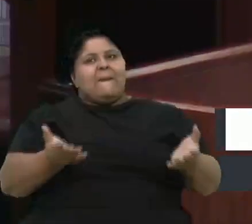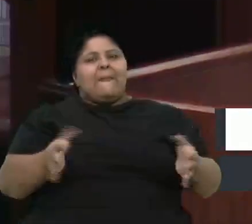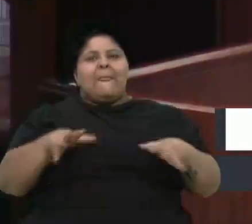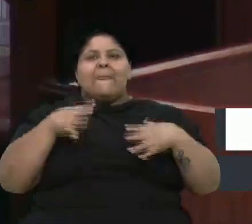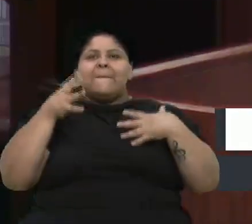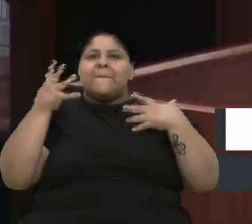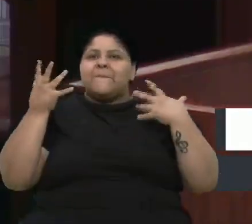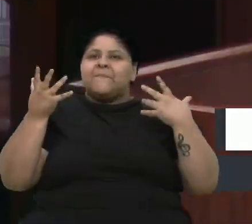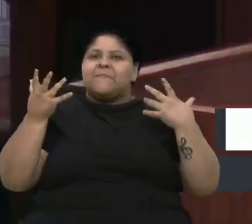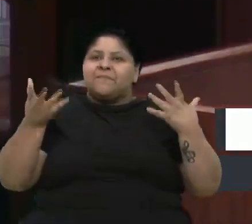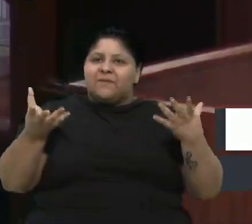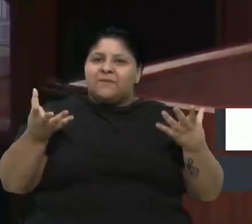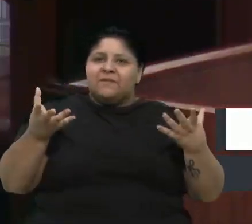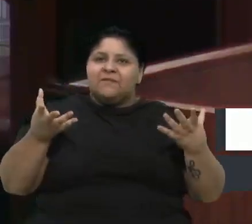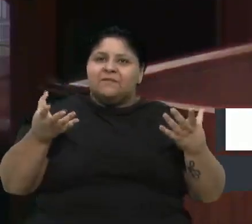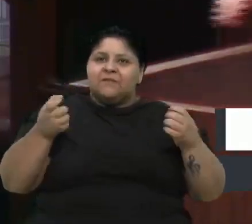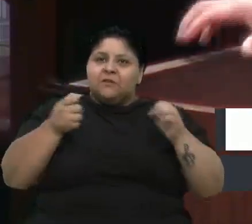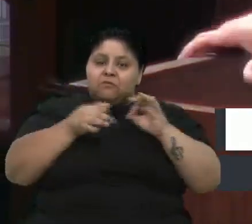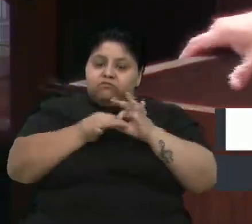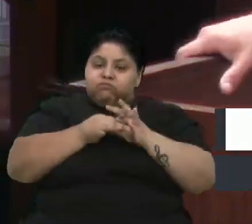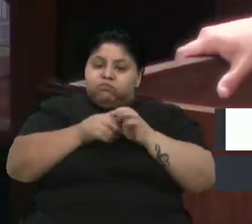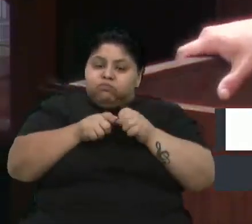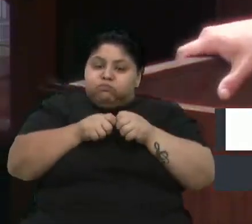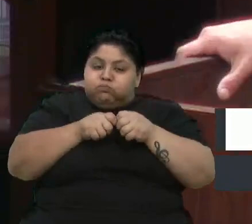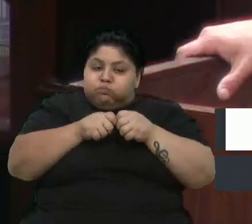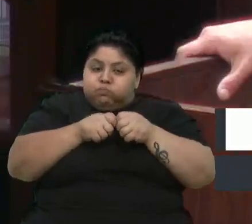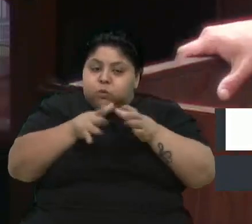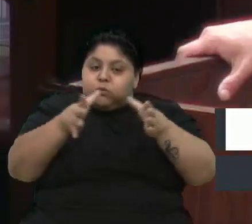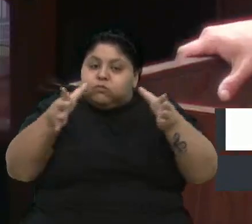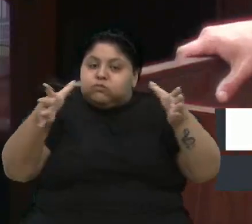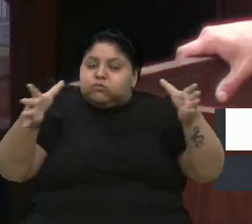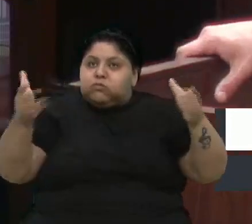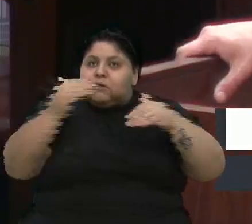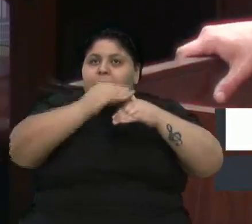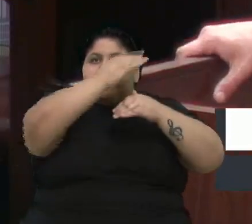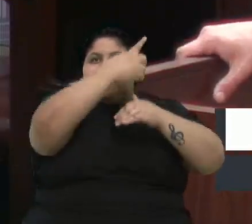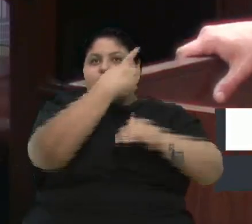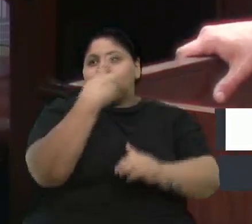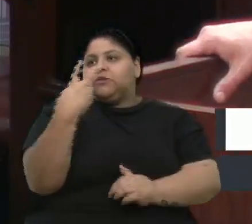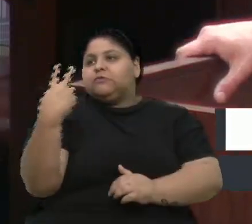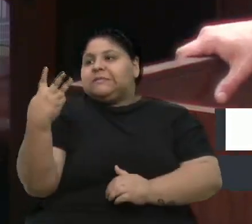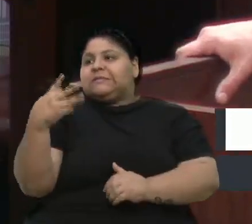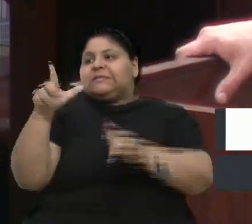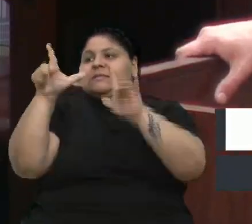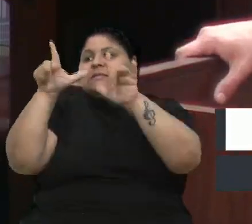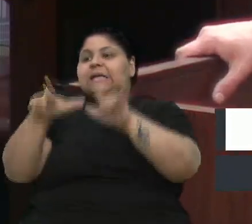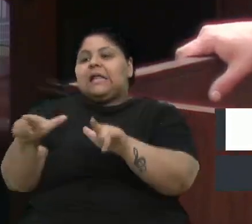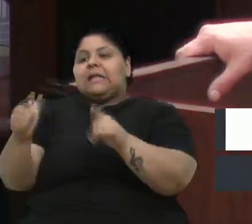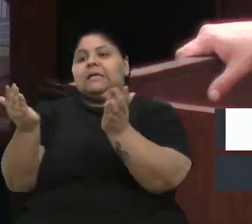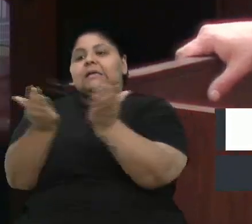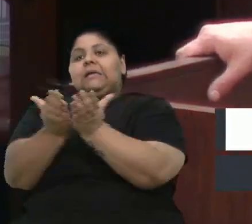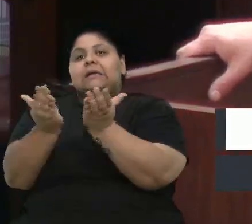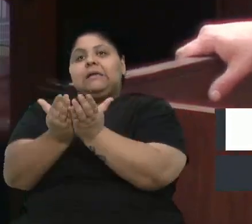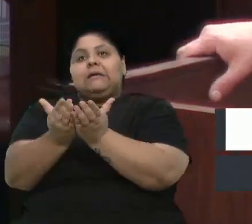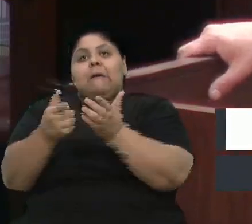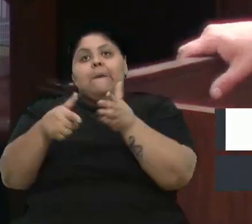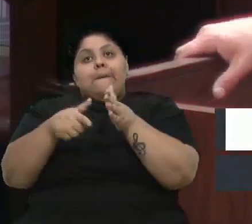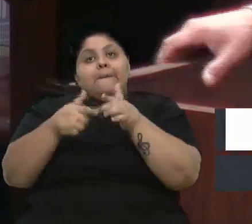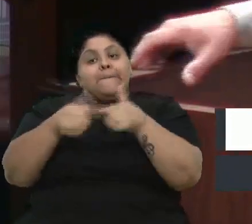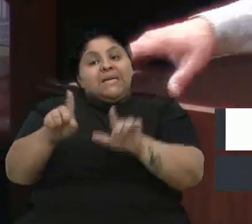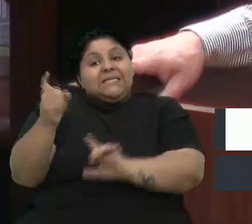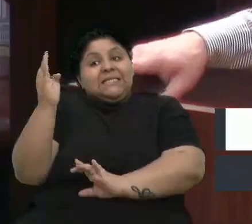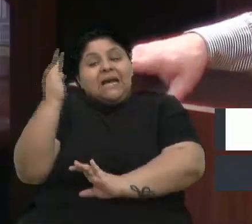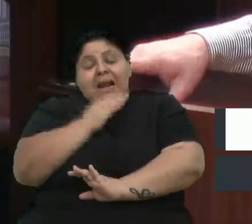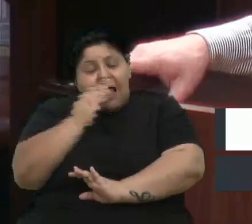abrir, vamos expandir, vamos fazer ali mais 1, 2, 3 salas de aula. Mas é para ontem. Nós temos que iniciar